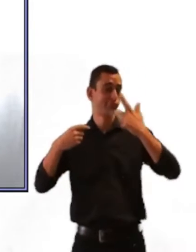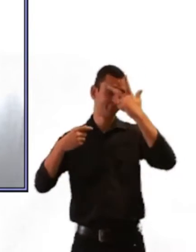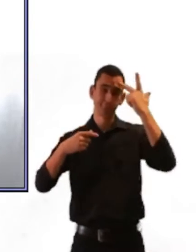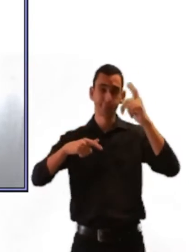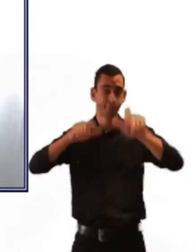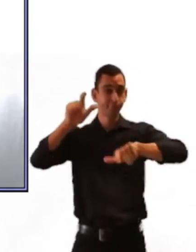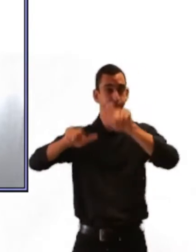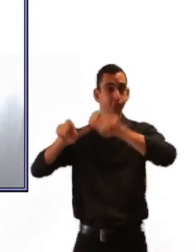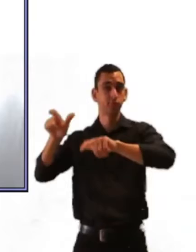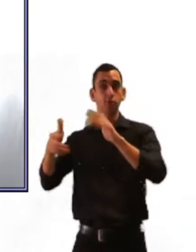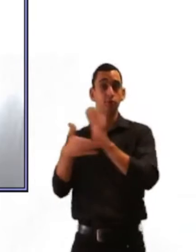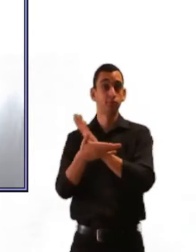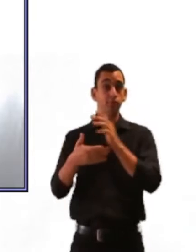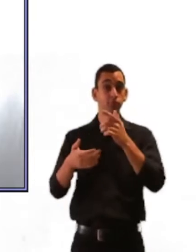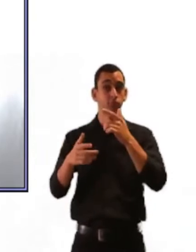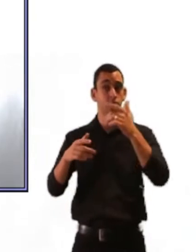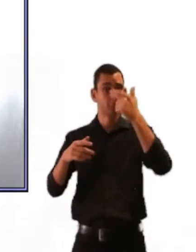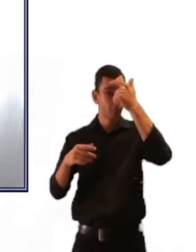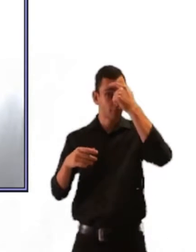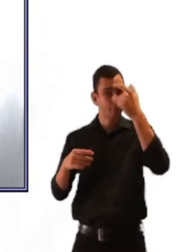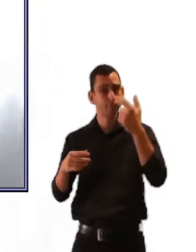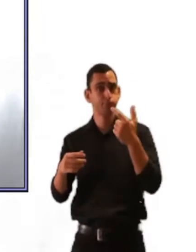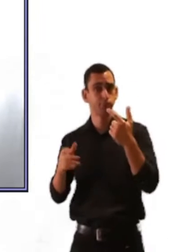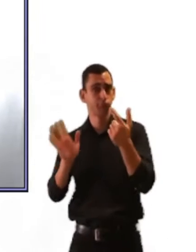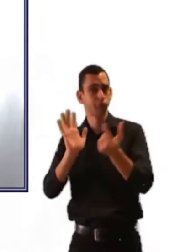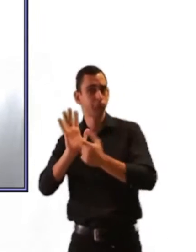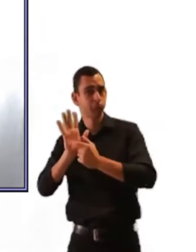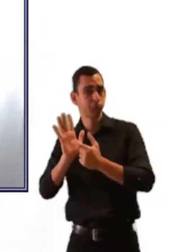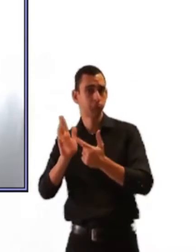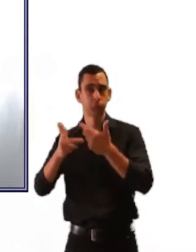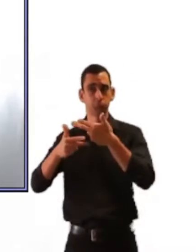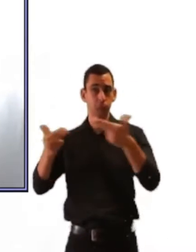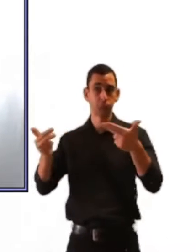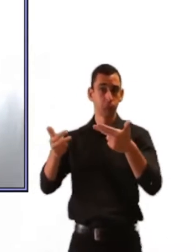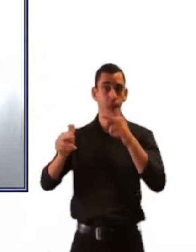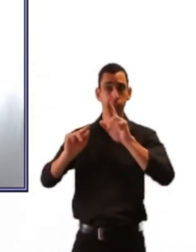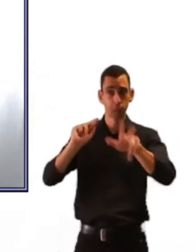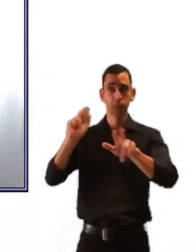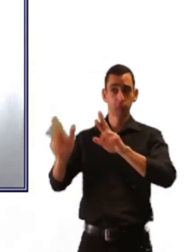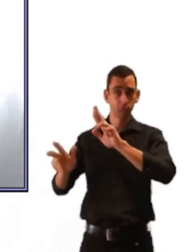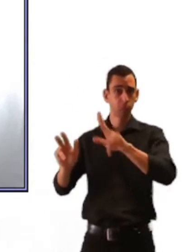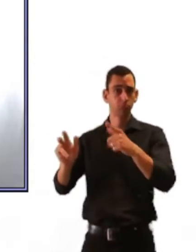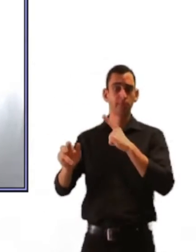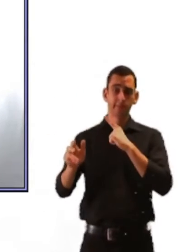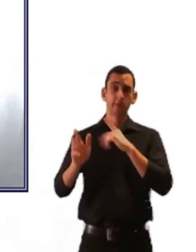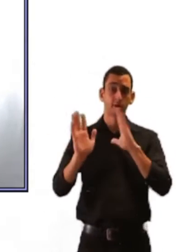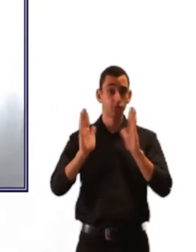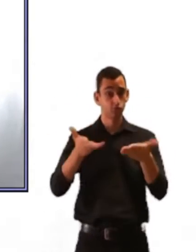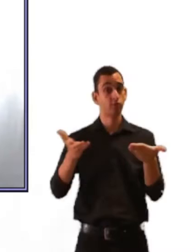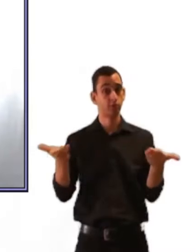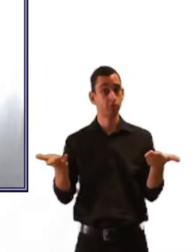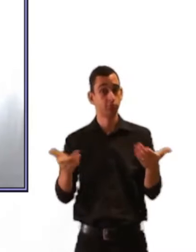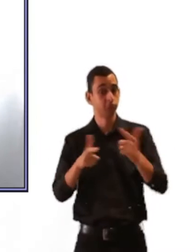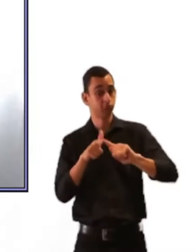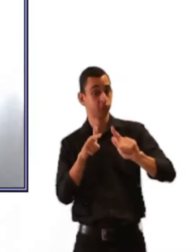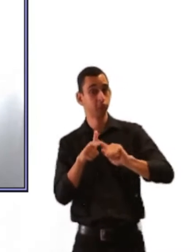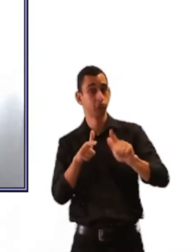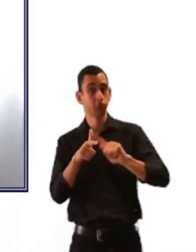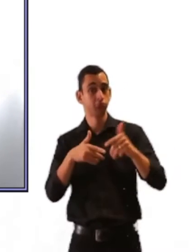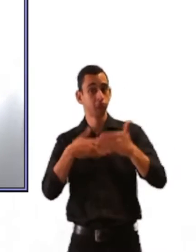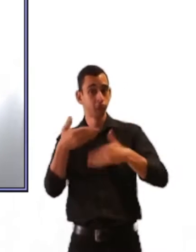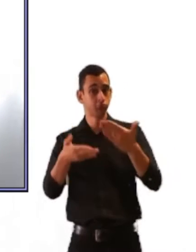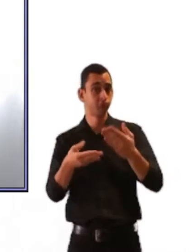um determinado ponto de vista ou vão ter pontos de vista em comum e isso influenciaria. Então,